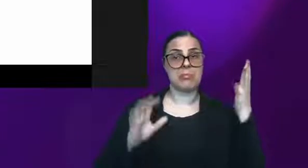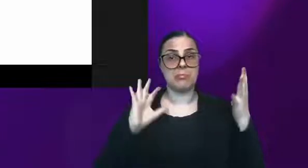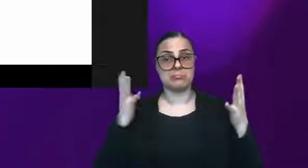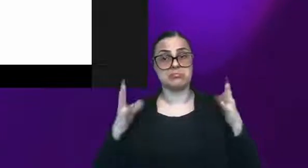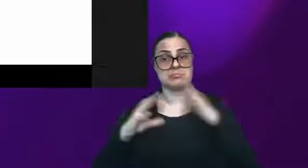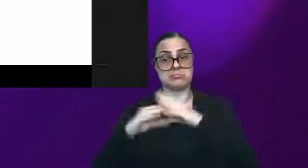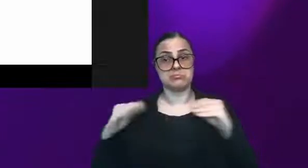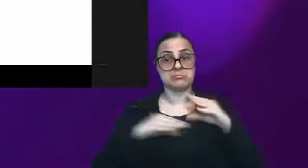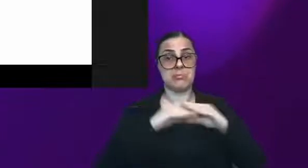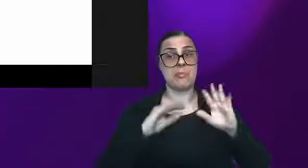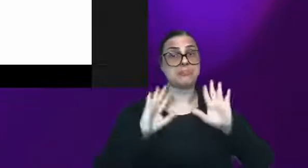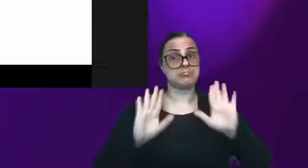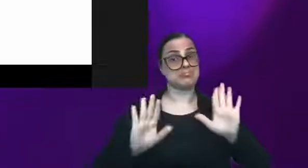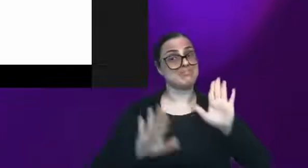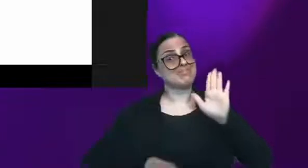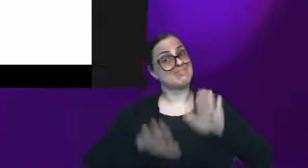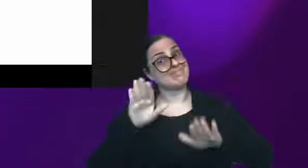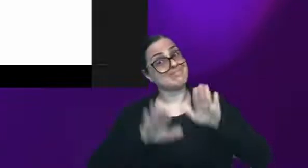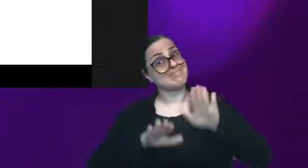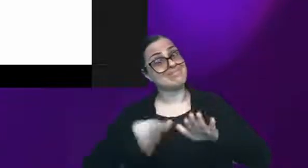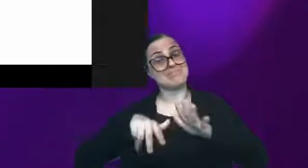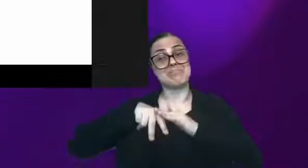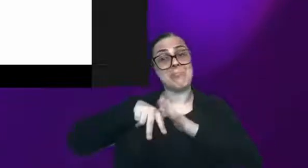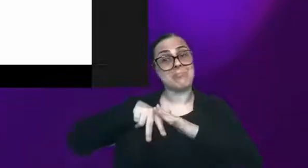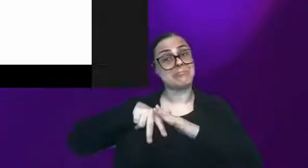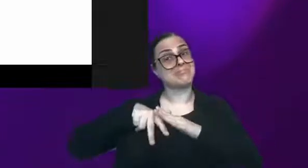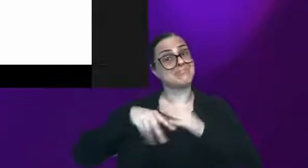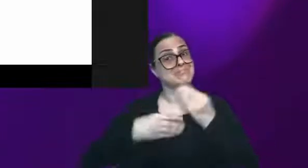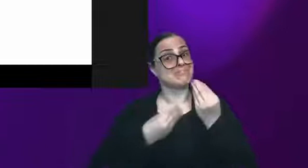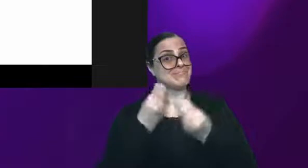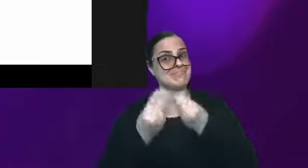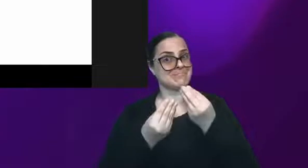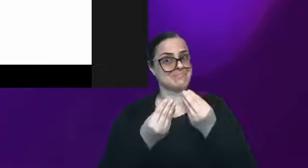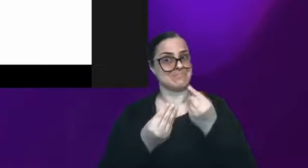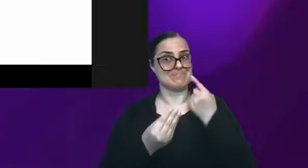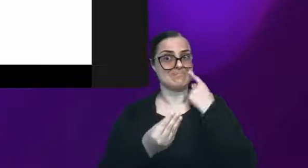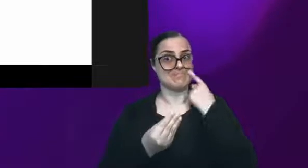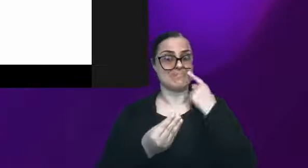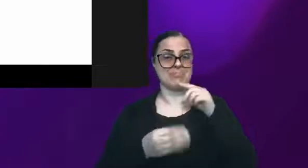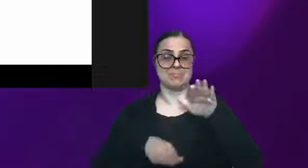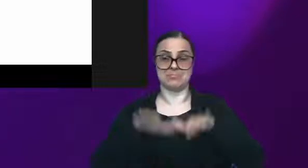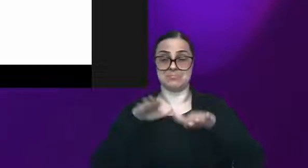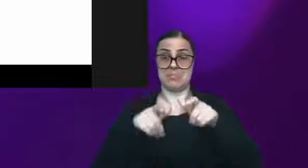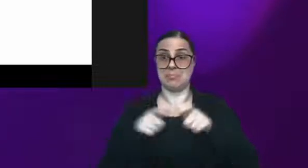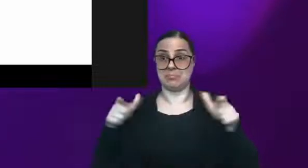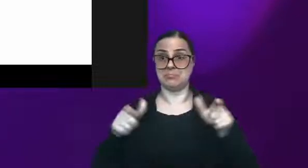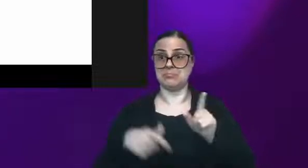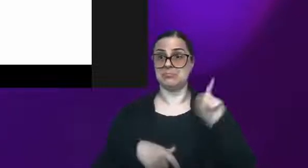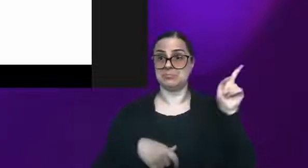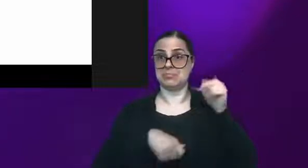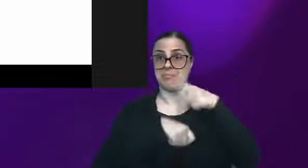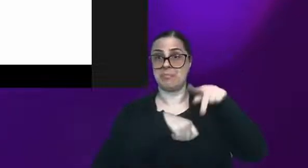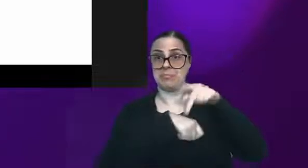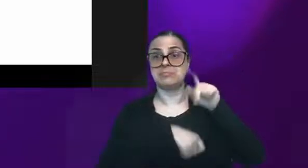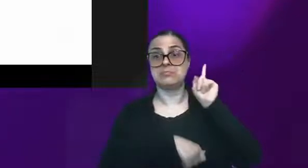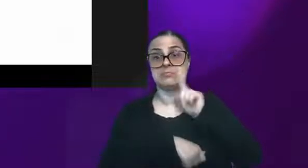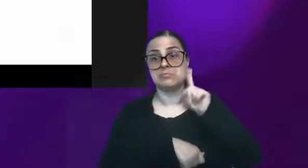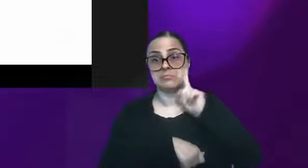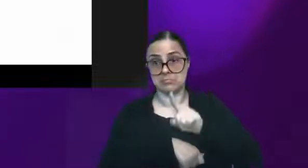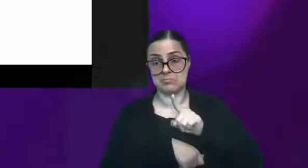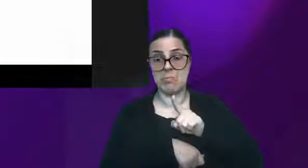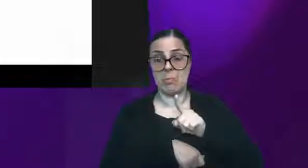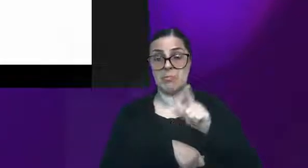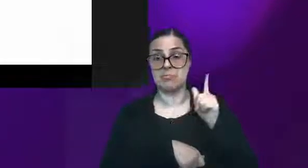muito selecionados. Por exemplo, na maior parte dos protocolos utilizados nos Estados Unidos, os doentes são submetidos